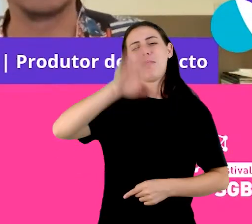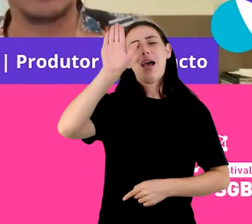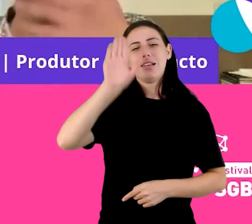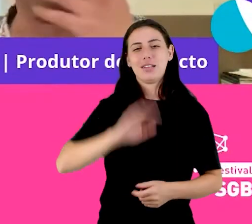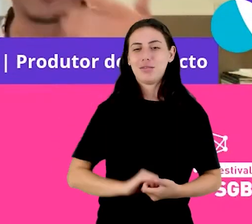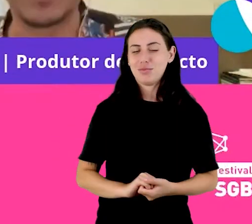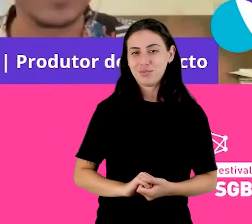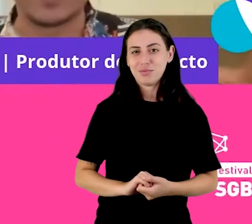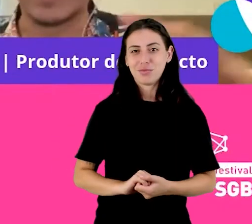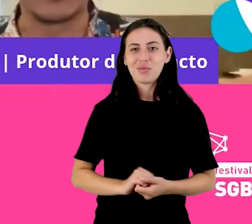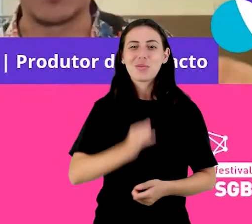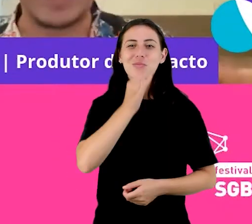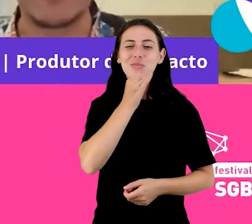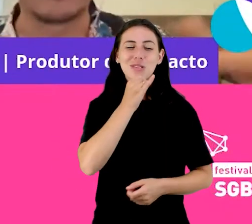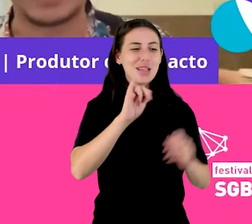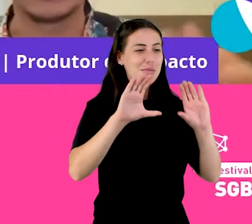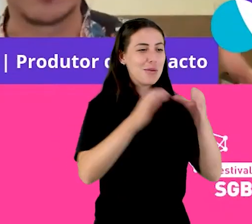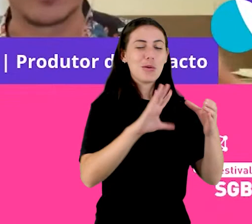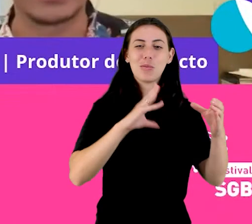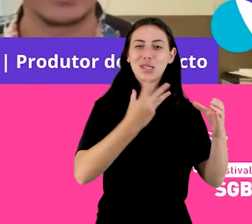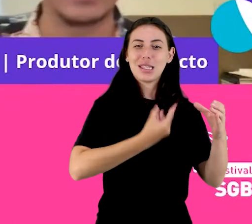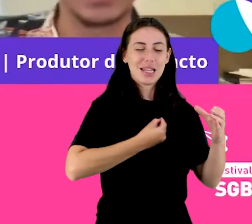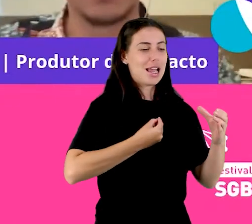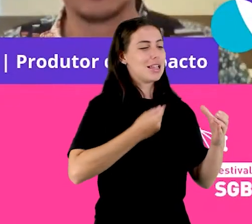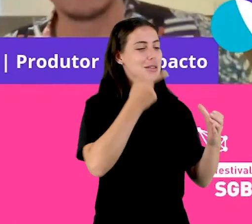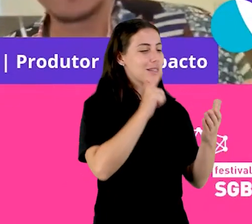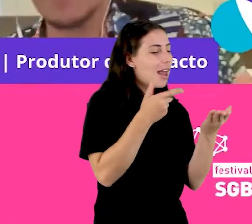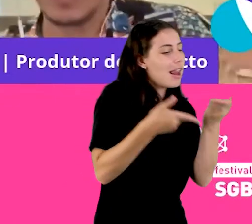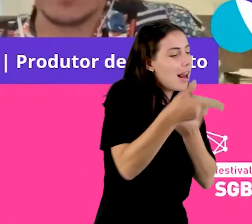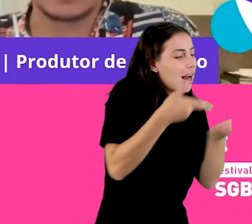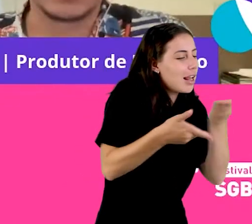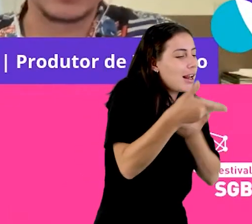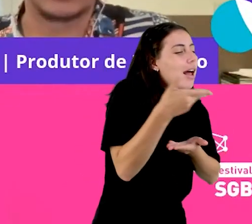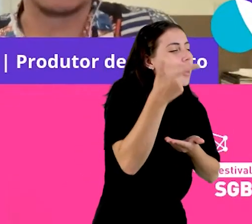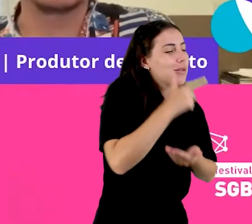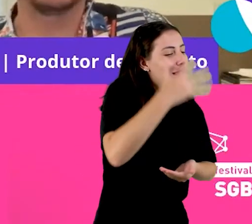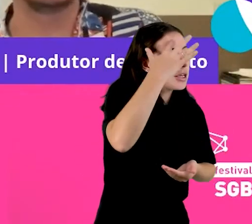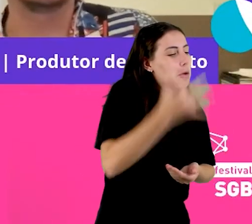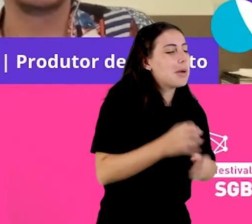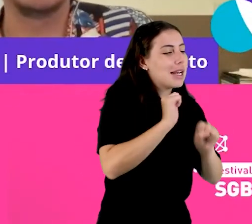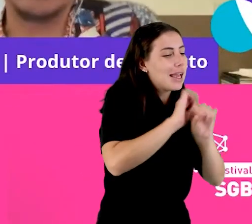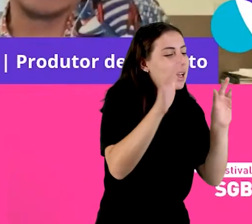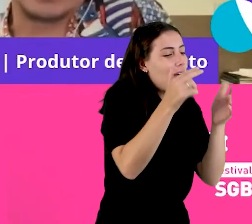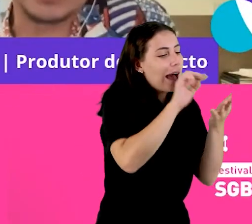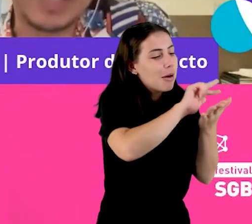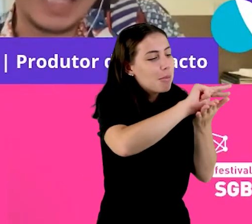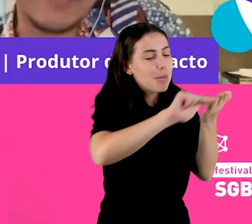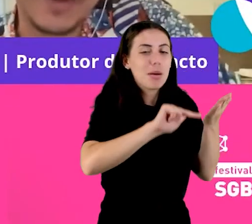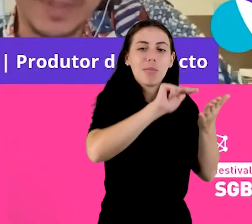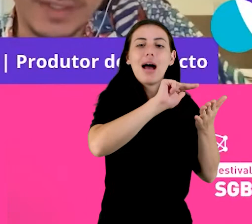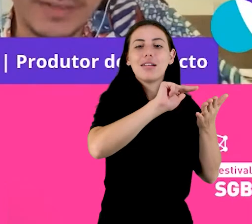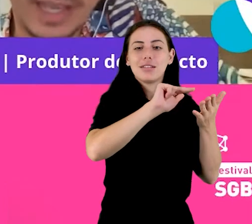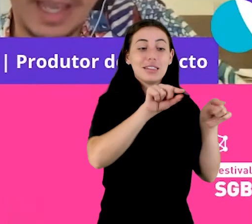Então, me sinto bem à vontade um pouco assim nesse campo, aprendendo bastante de outras coisas, e é muito interessante, porque